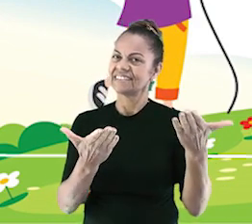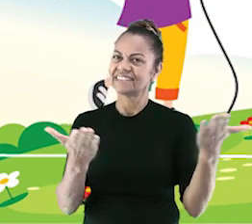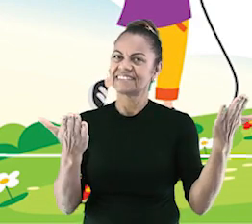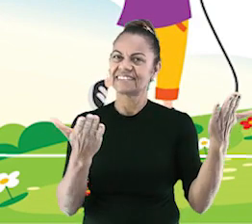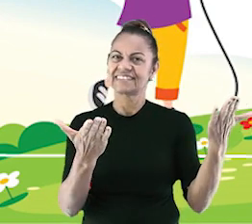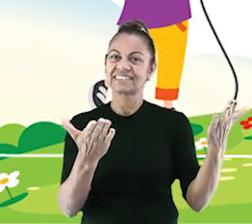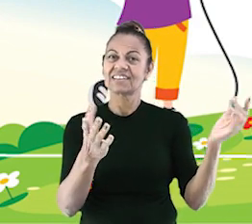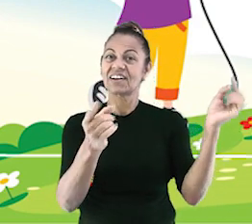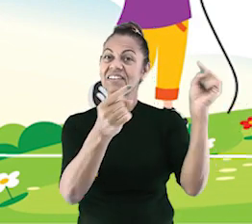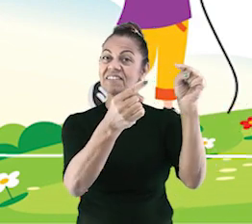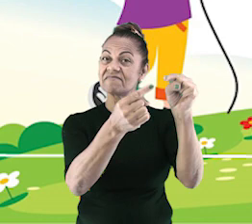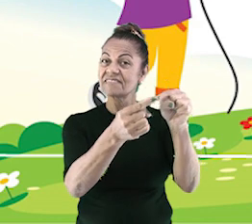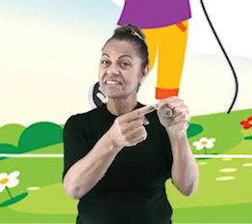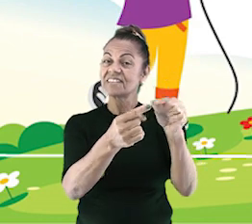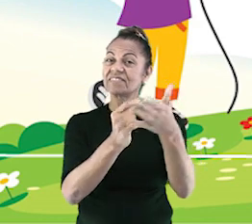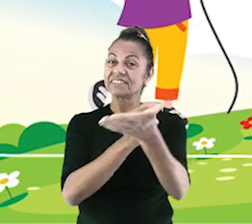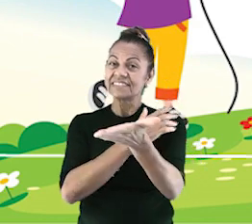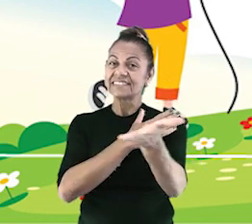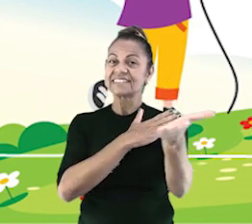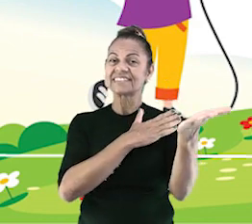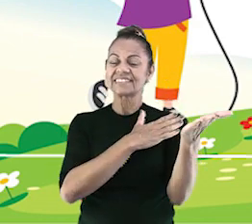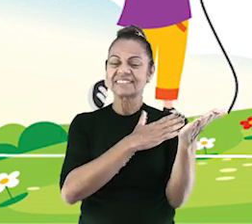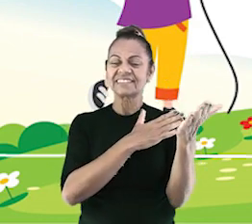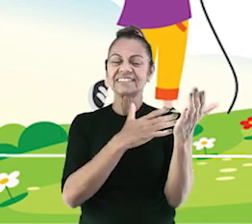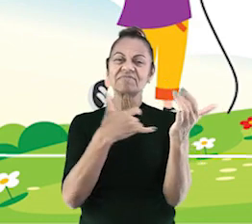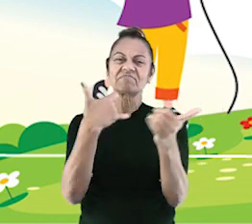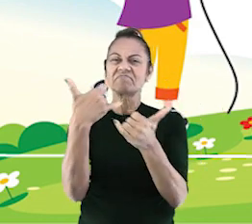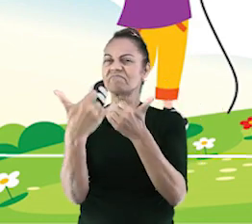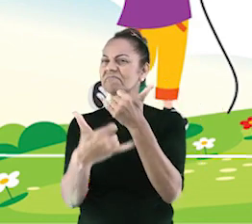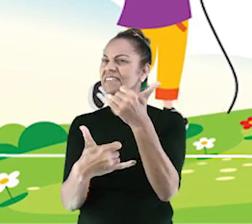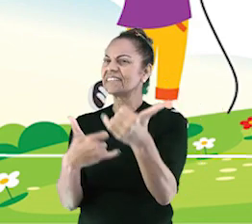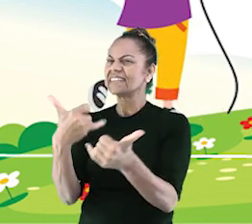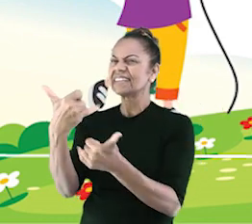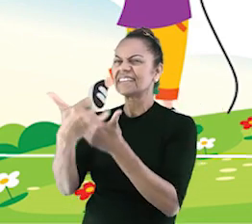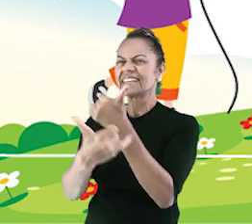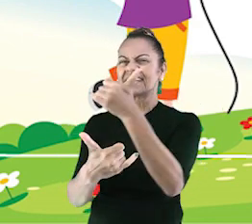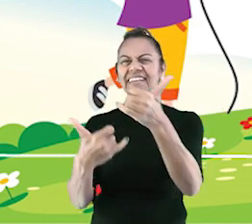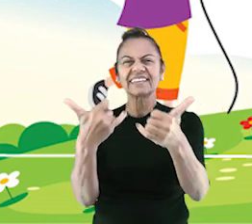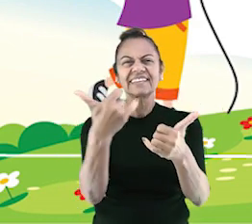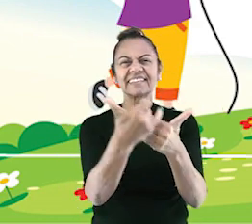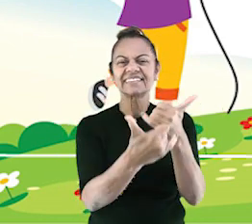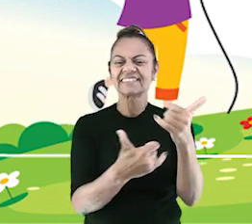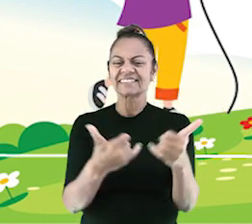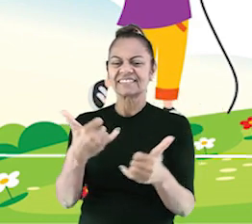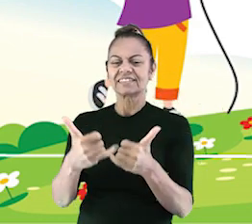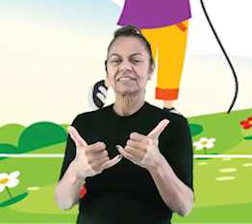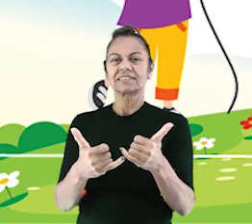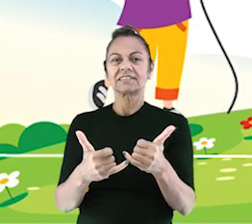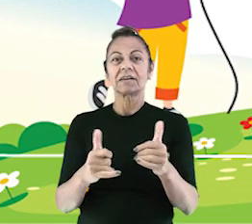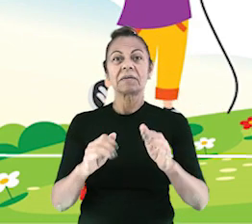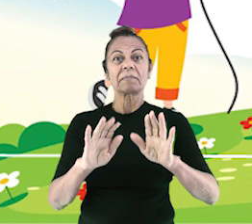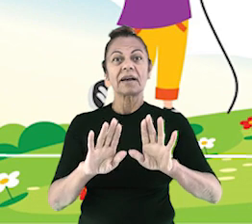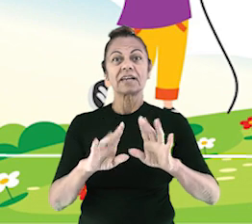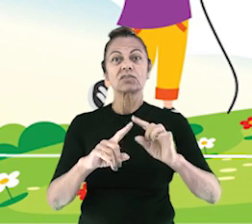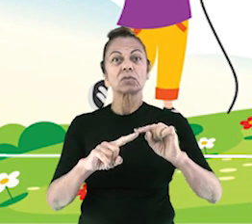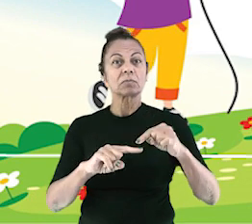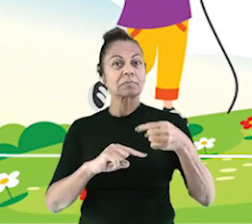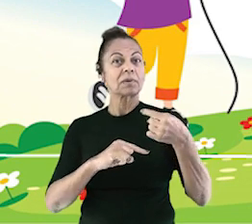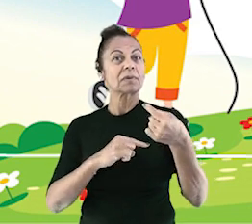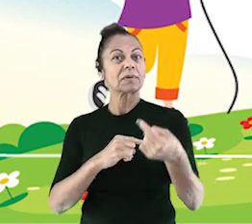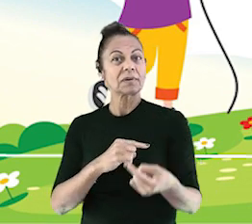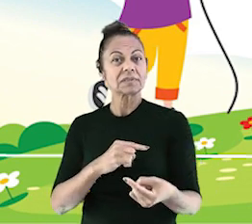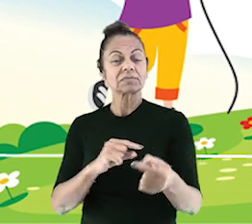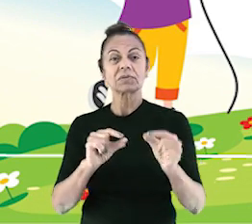Este é especial para vocês, crianças. Brinquem muito! Mas